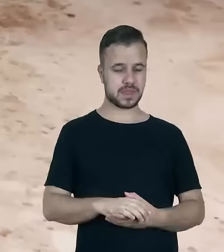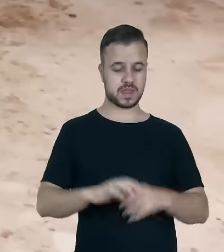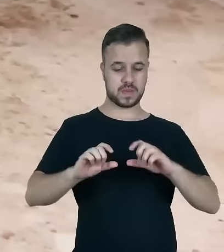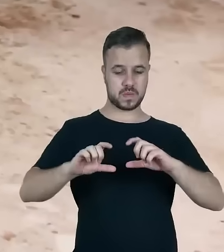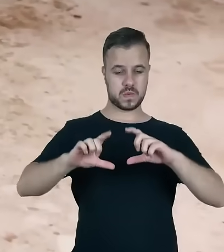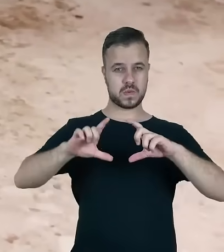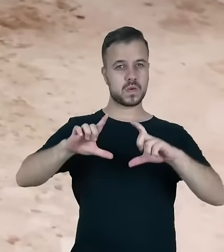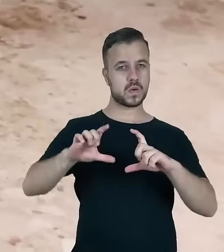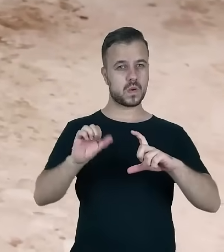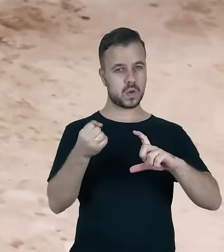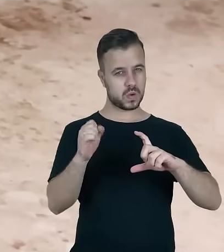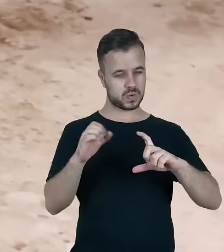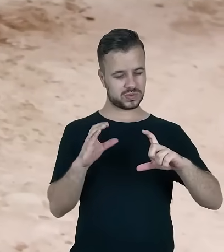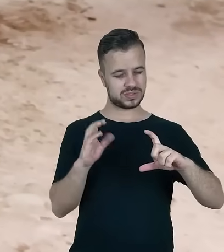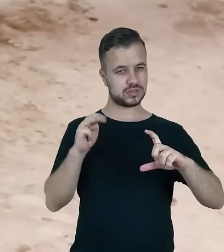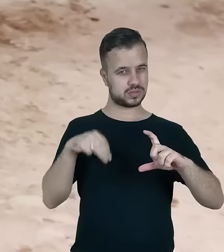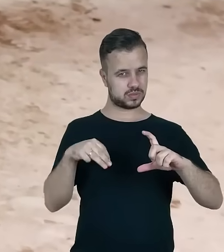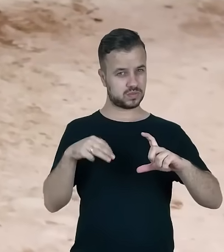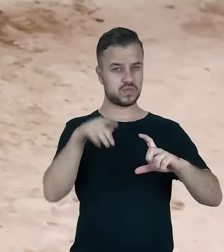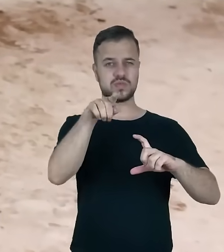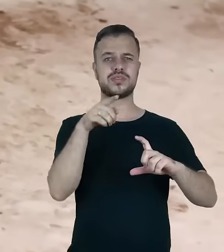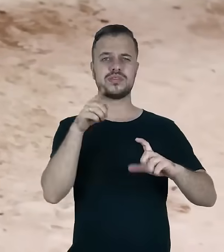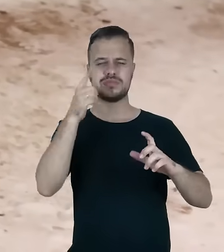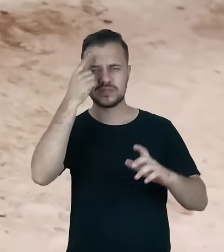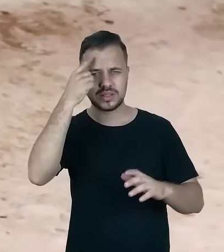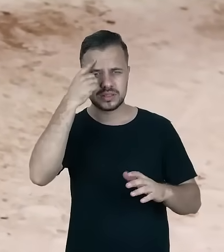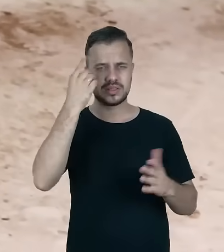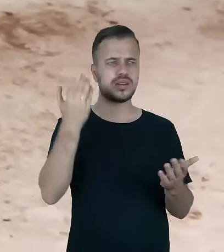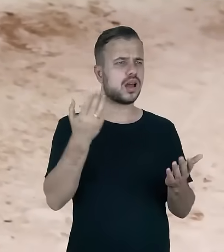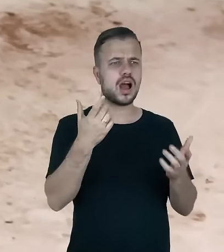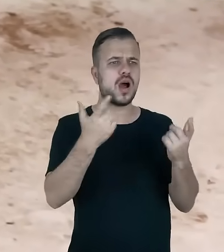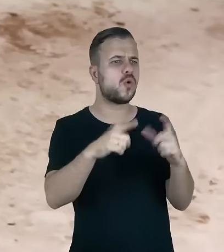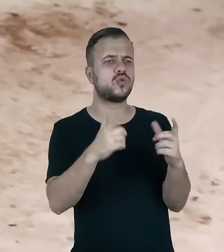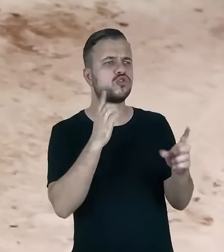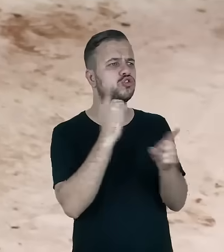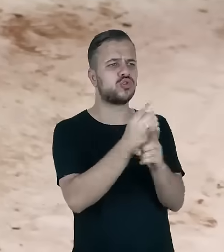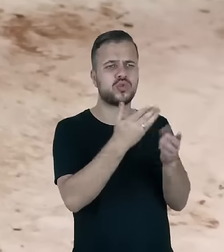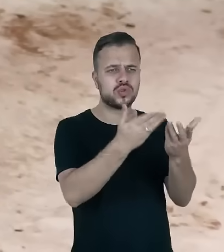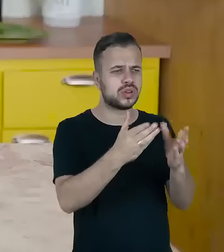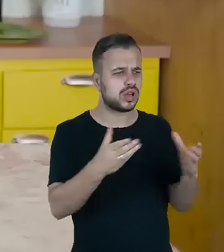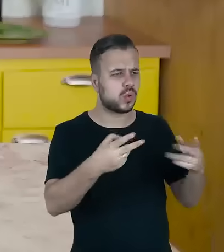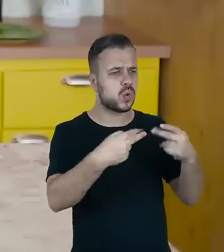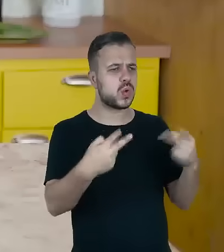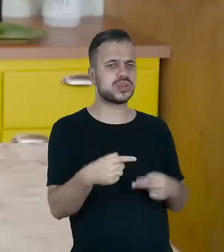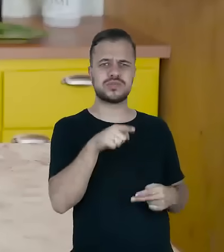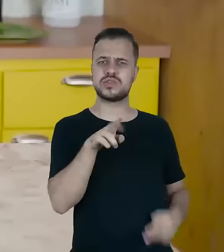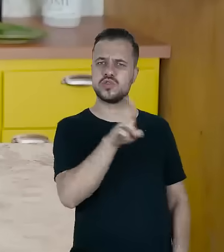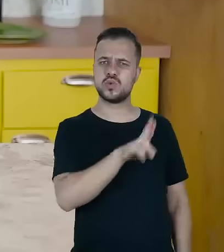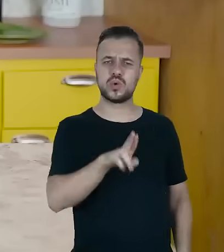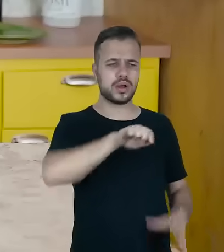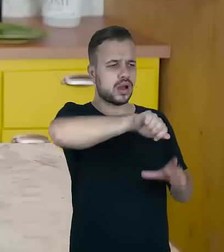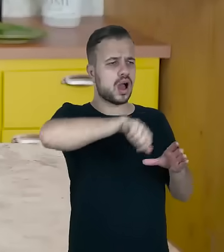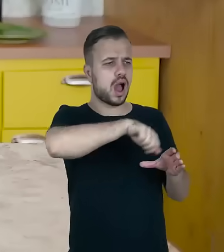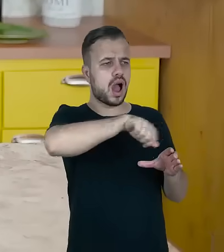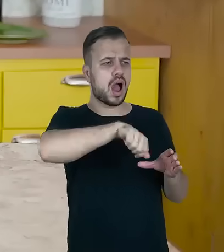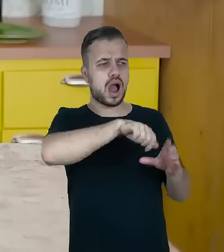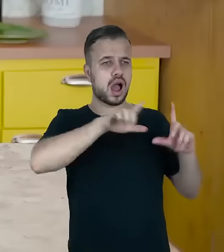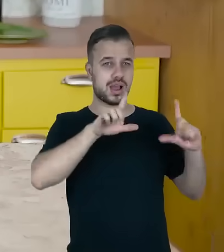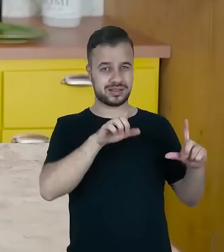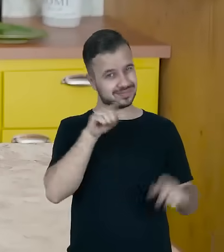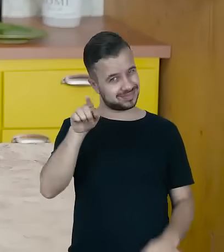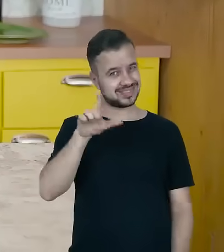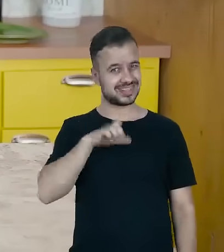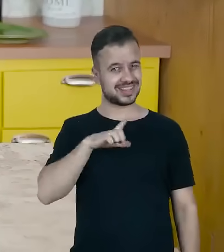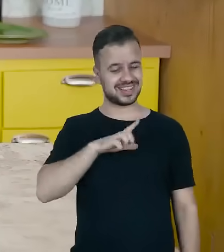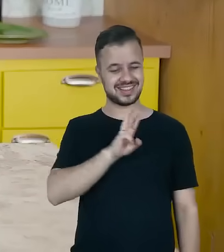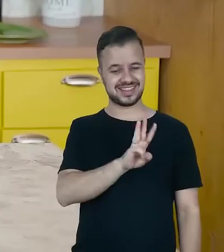diâmetro com 8 centímetros de altura. E se você estiver se perguntando, ah, Nando, onde eu encontro essa forma, os utensílios que você utiliza no episódio,